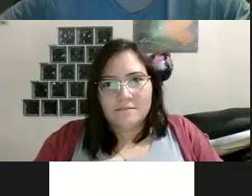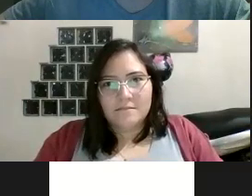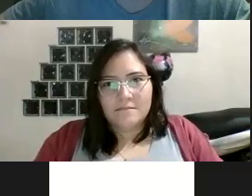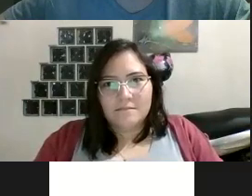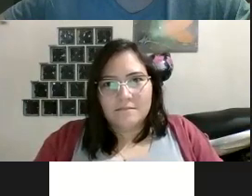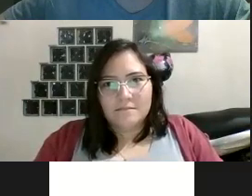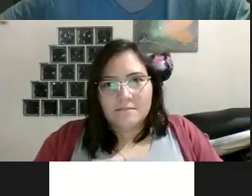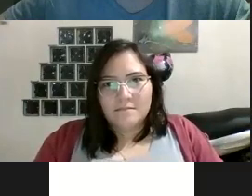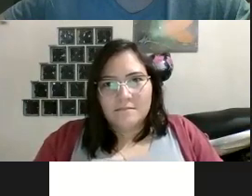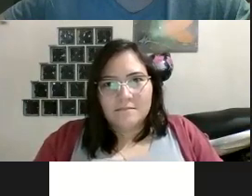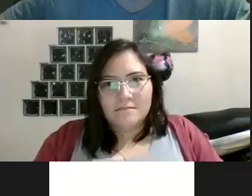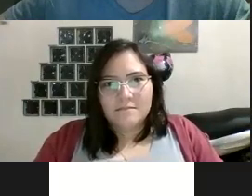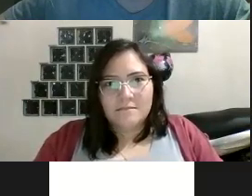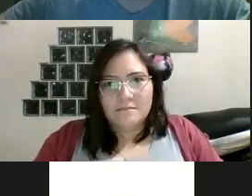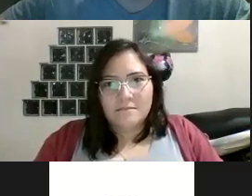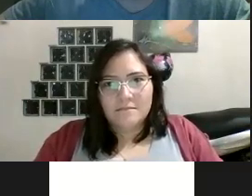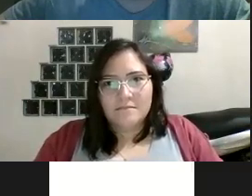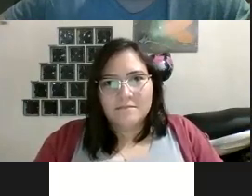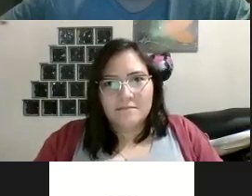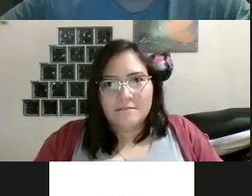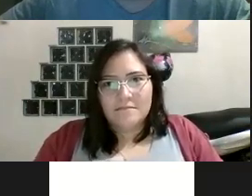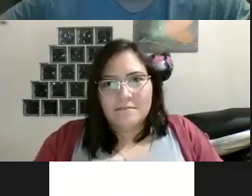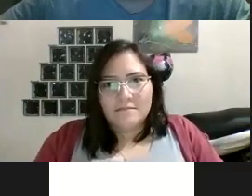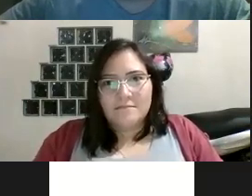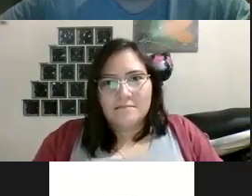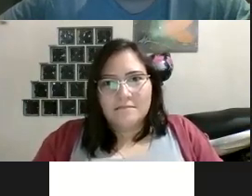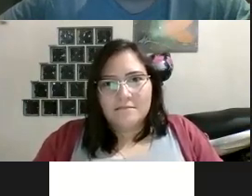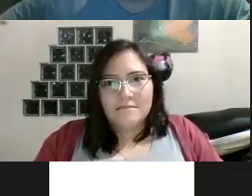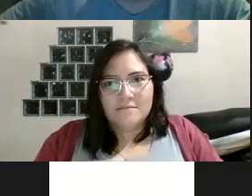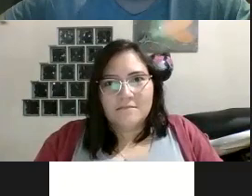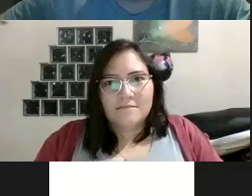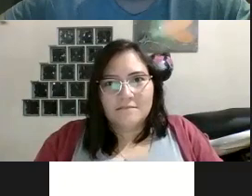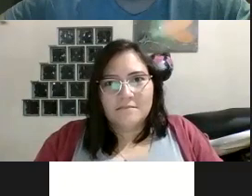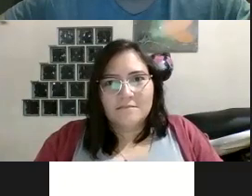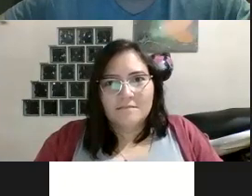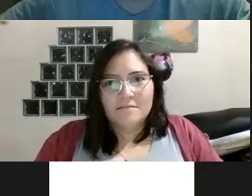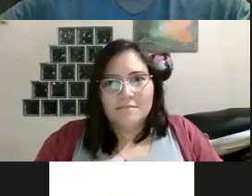Teu volume tá alto. Não, meu volume tá baixo. O teu microfone que tá alto.